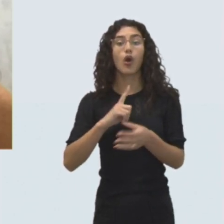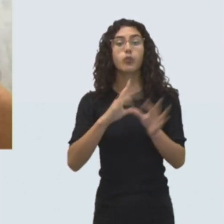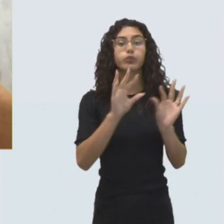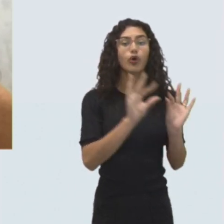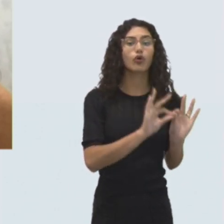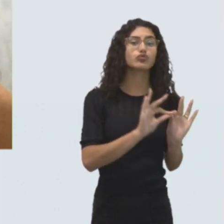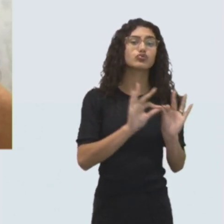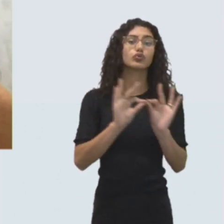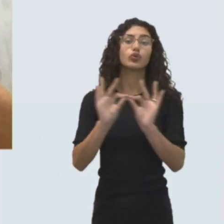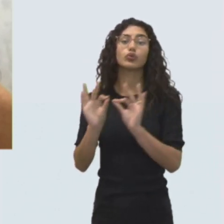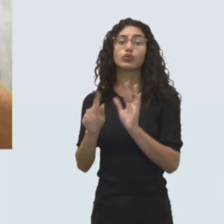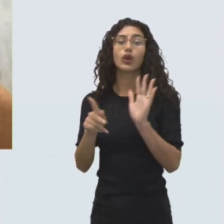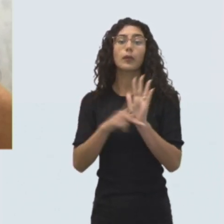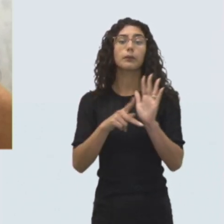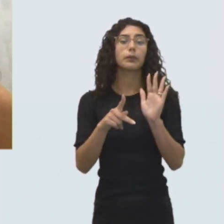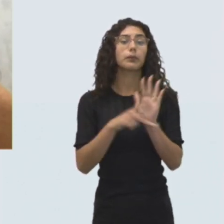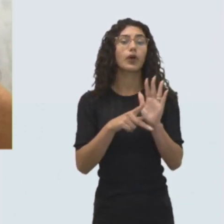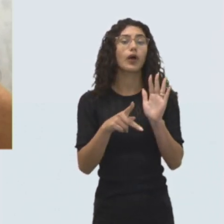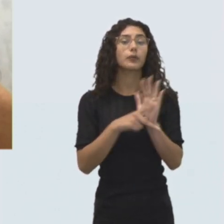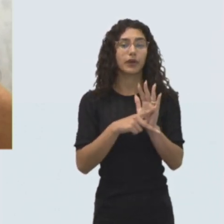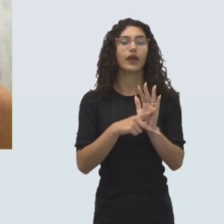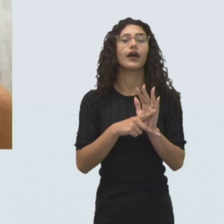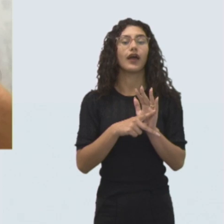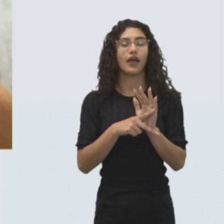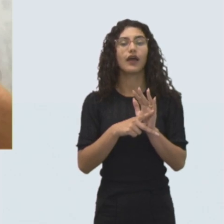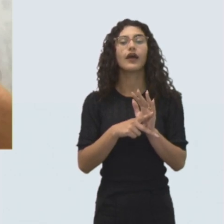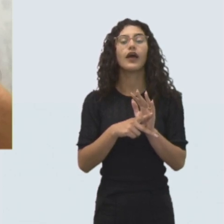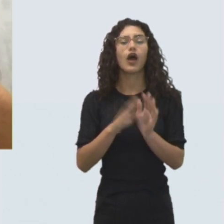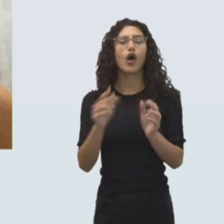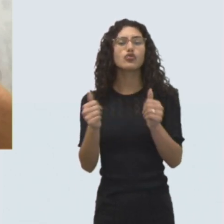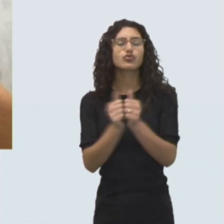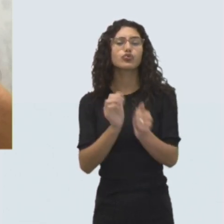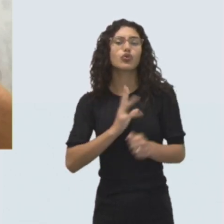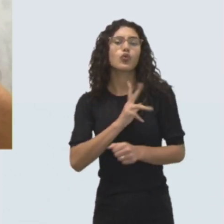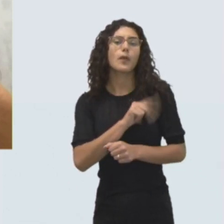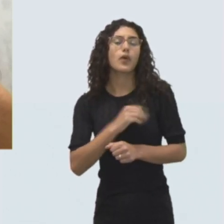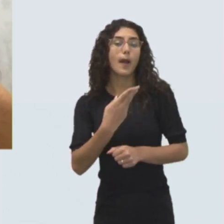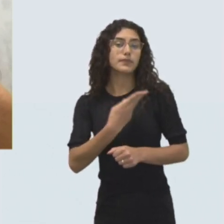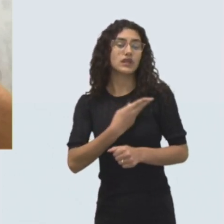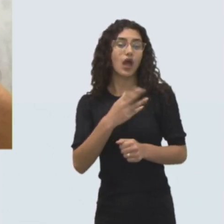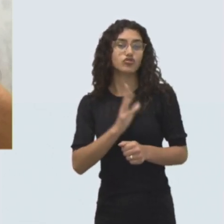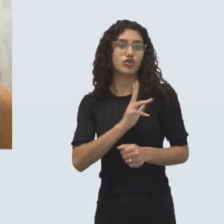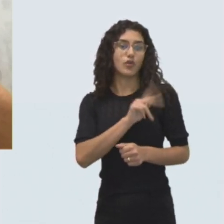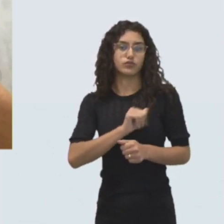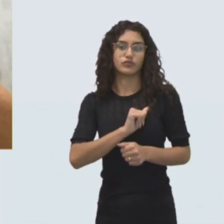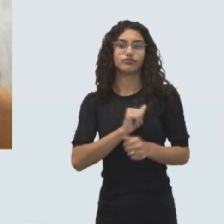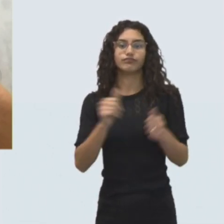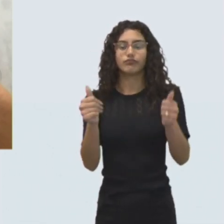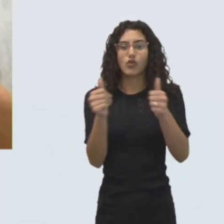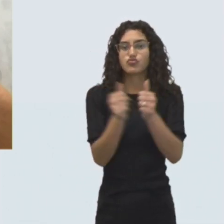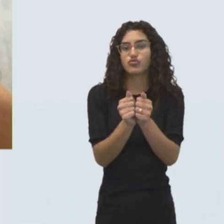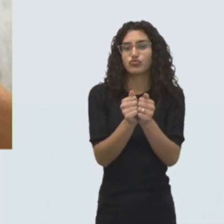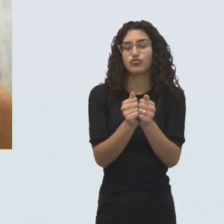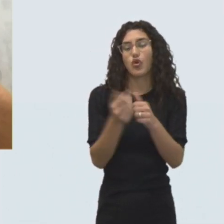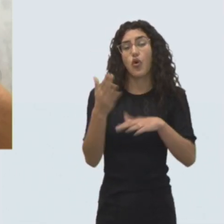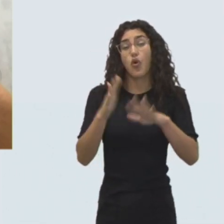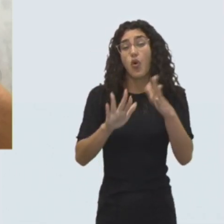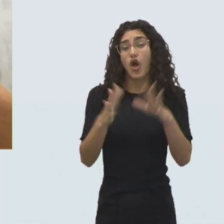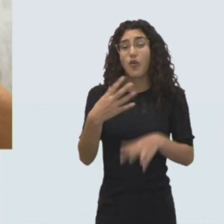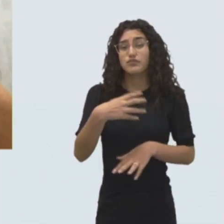junto com a própria ideia de amor. Amizade e amor, quase como que uma virtude pessoal, uma